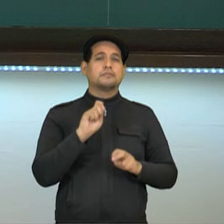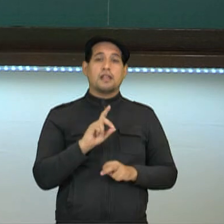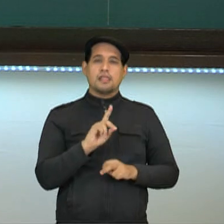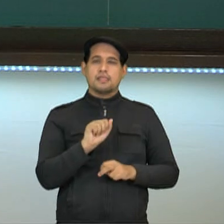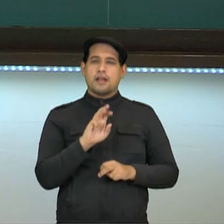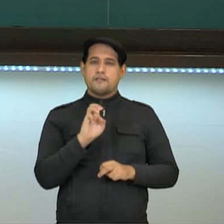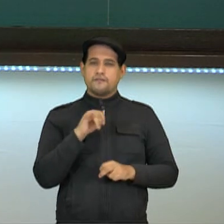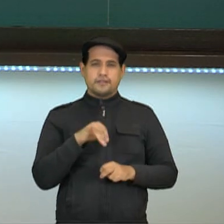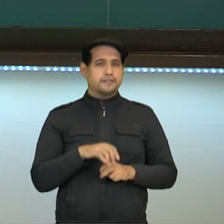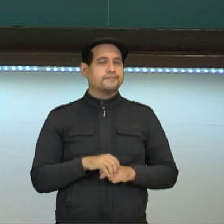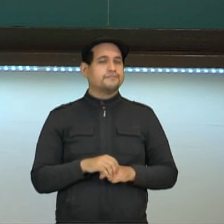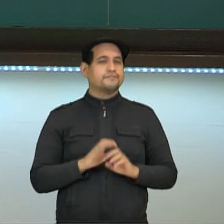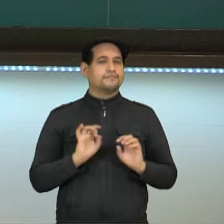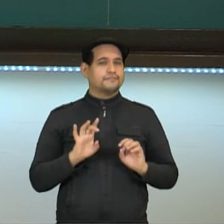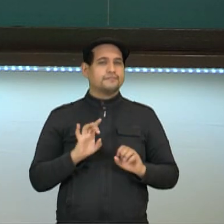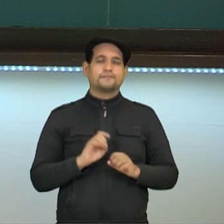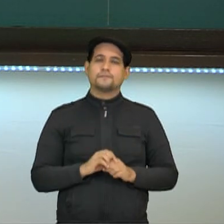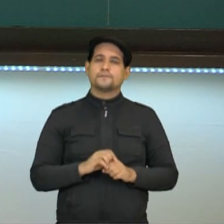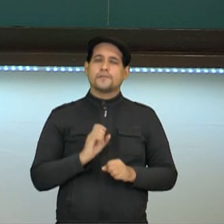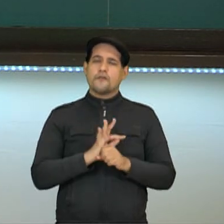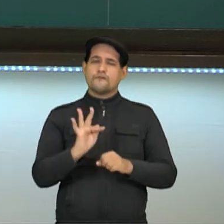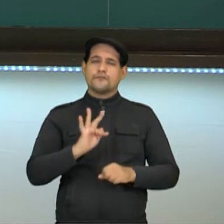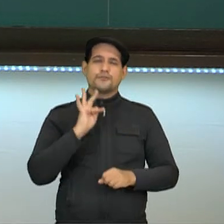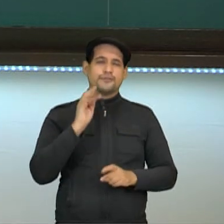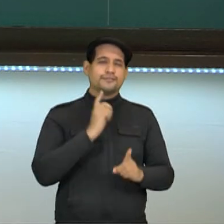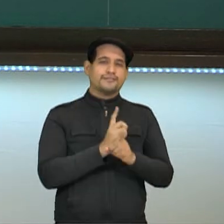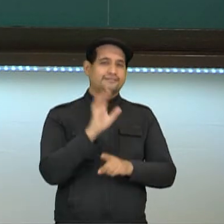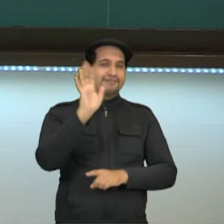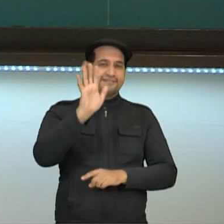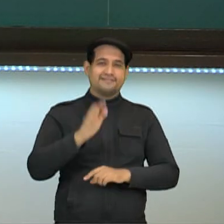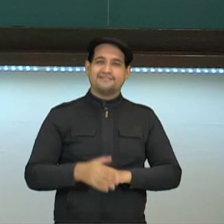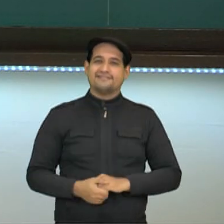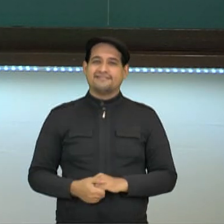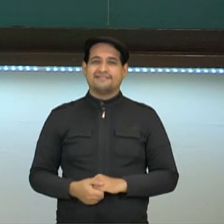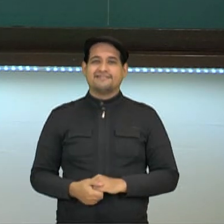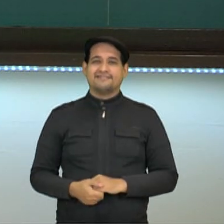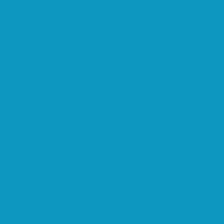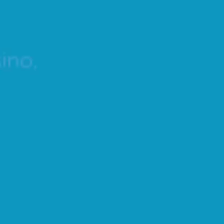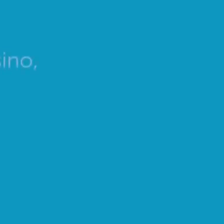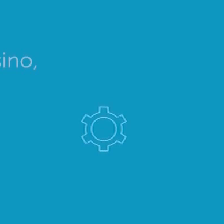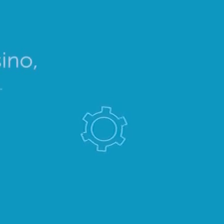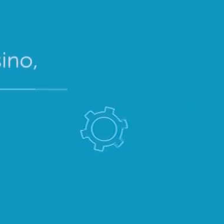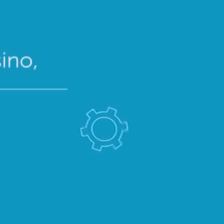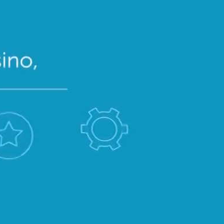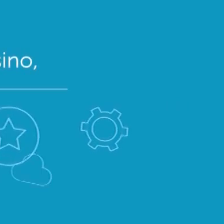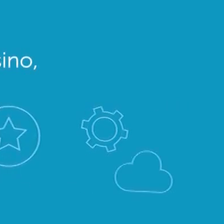o darwinismo. Então é isso, a gente se vê numa próxima. Tchau, tchau e até mais!